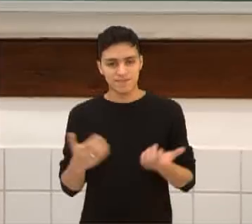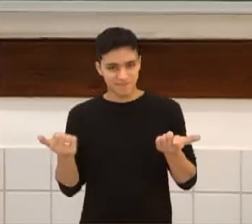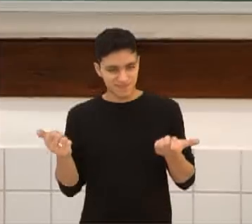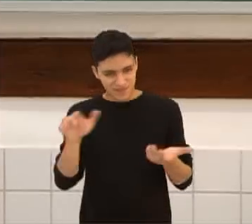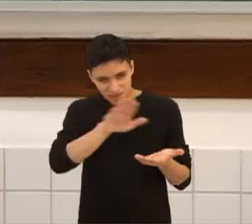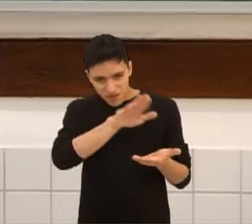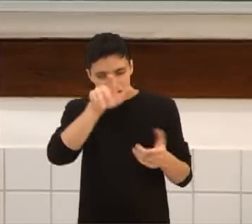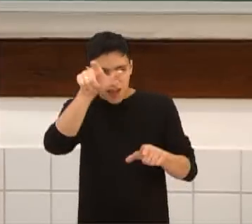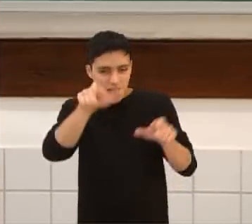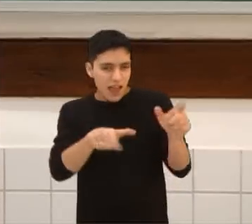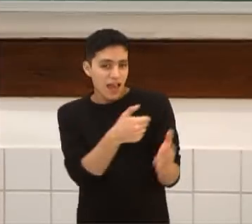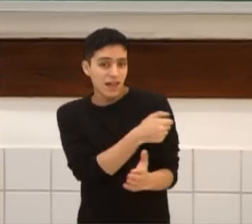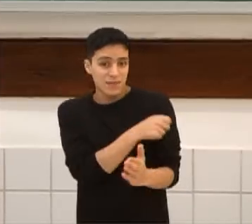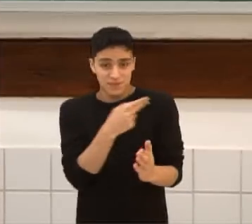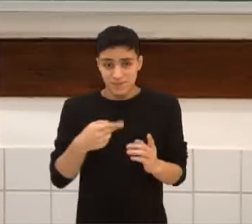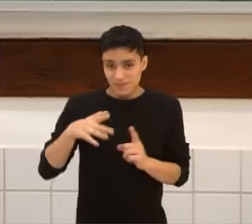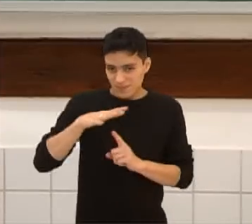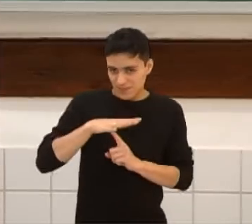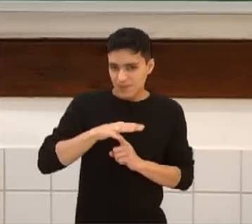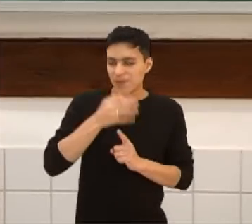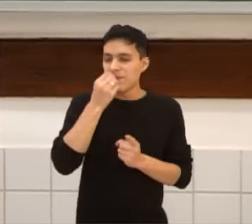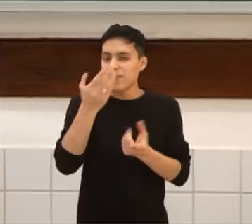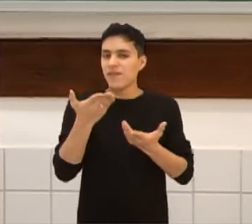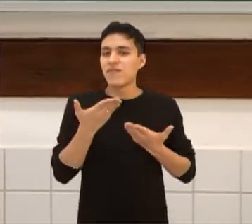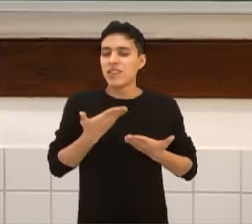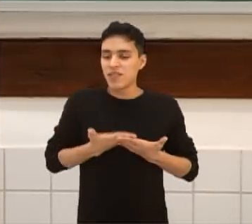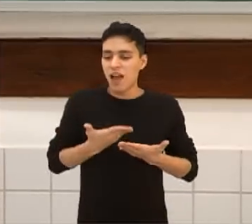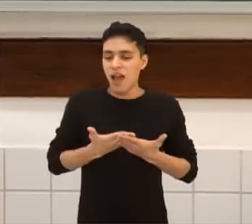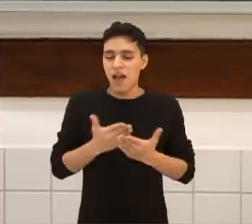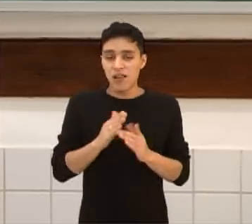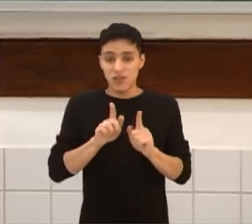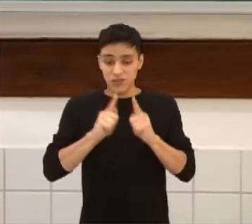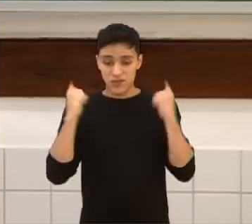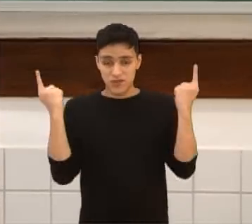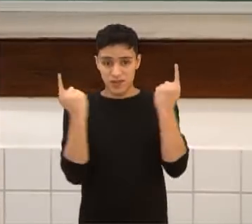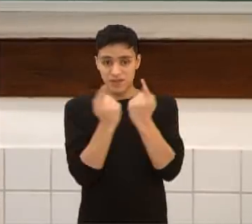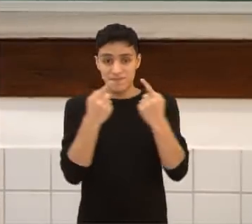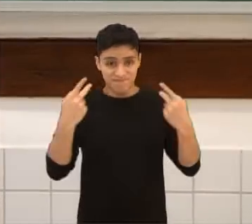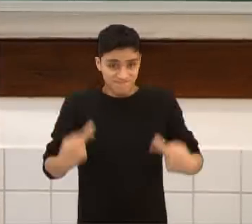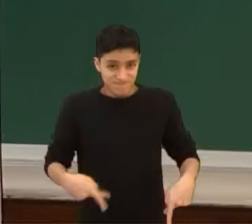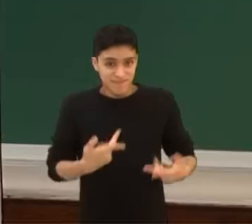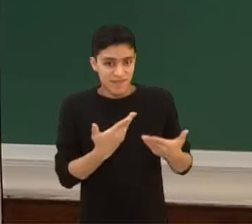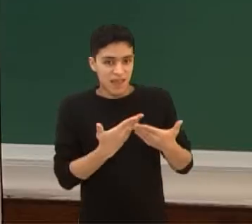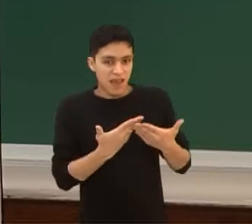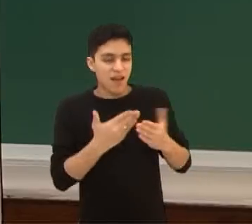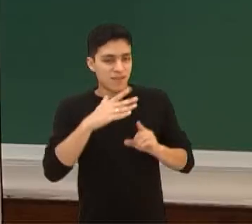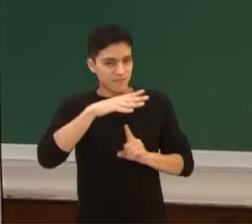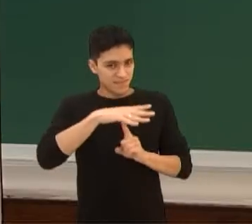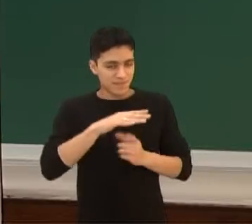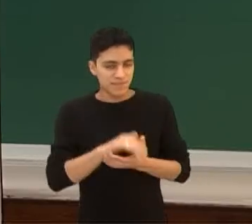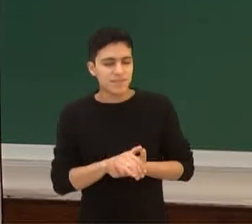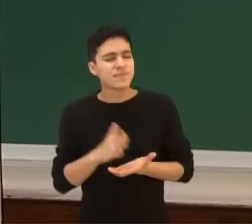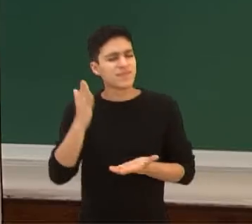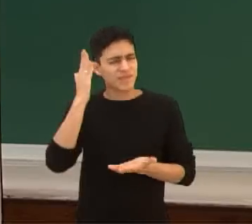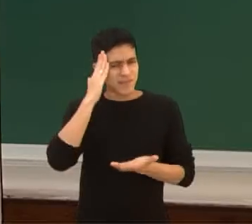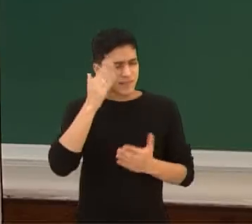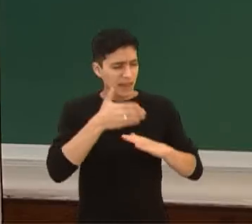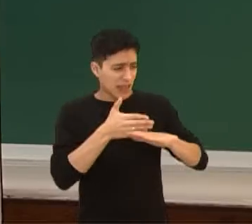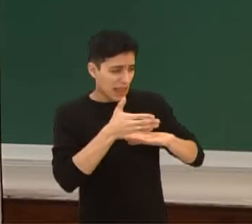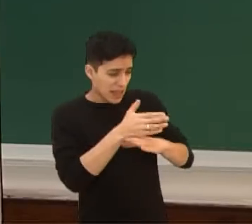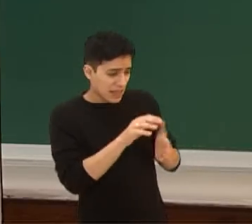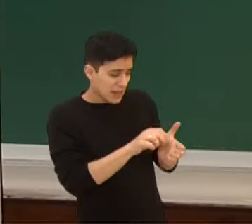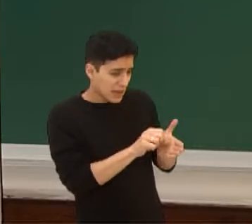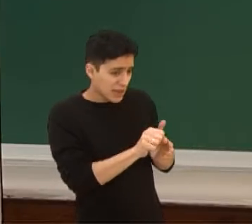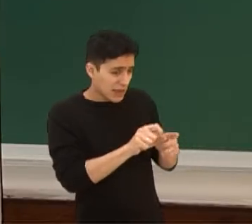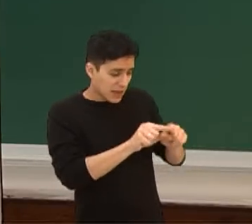Olá, estudante paranaense! Bem-vindo à nossa aula de Geografia do programa Aula Paraná. E como você sabe, valide a sua presença no Google Classroom por meio